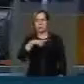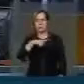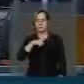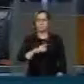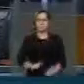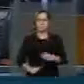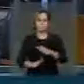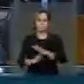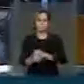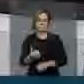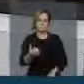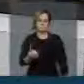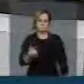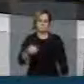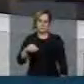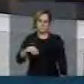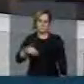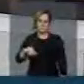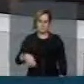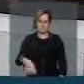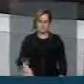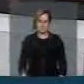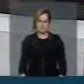de até 6 minutos